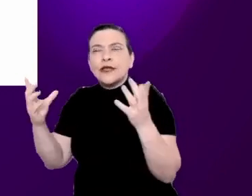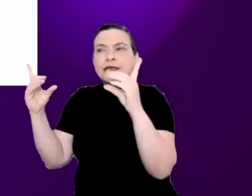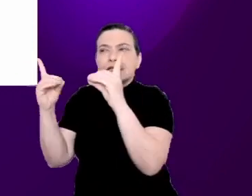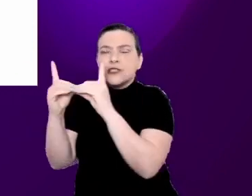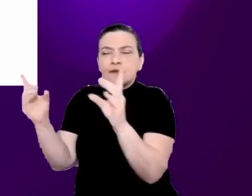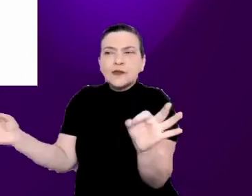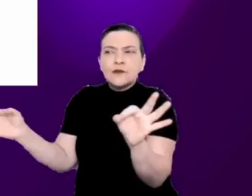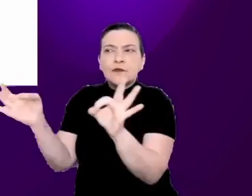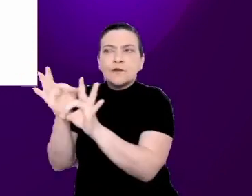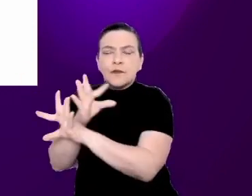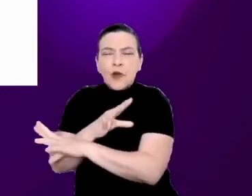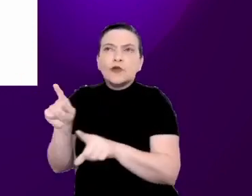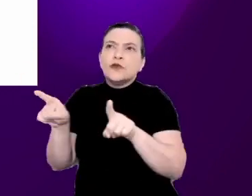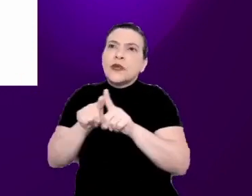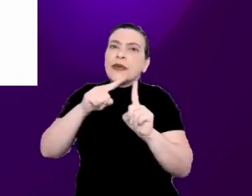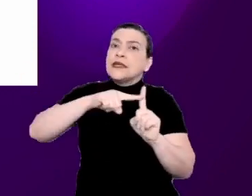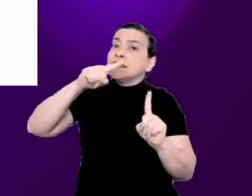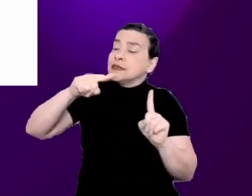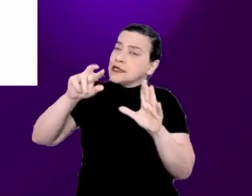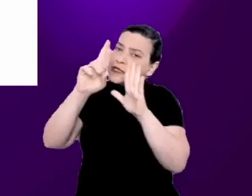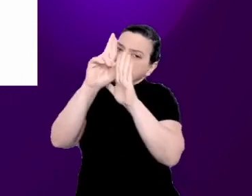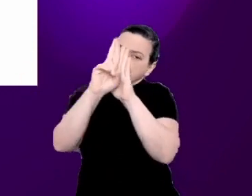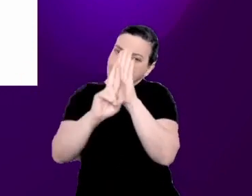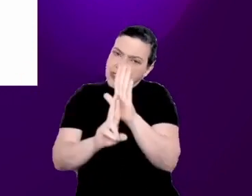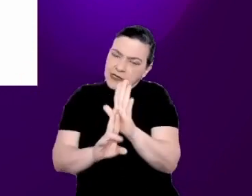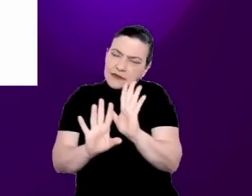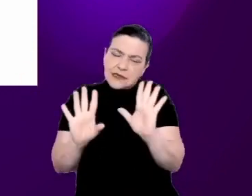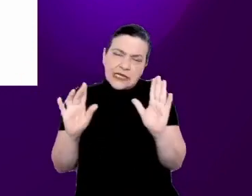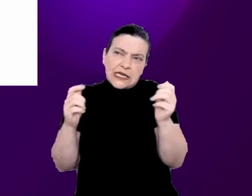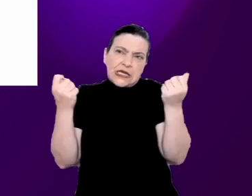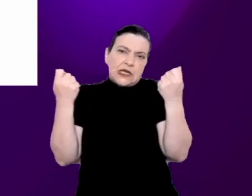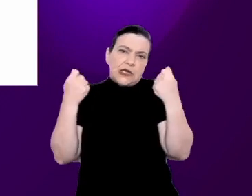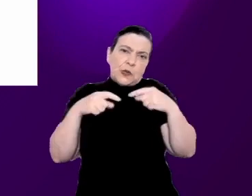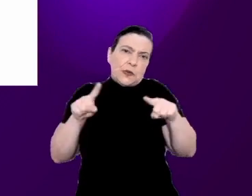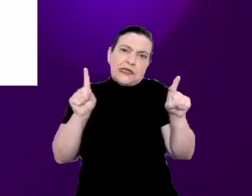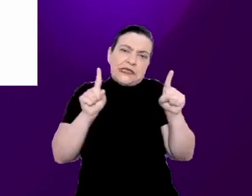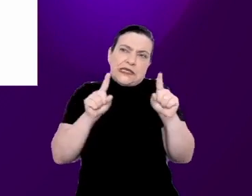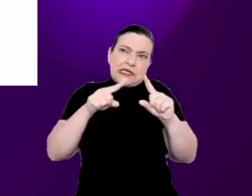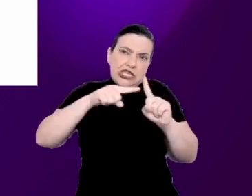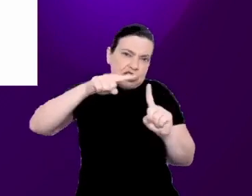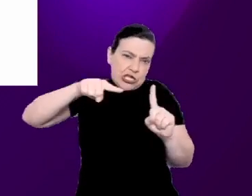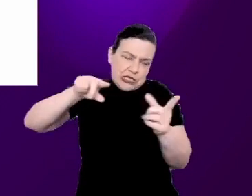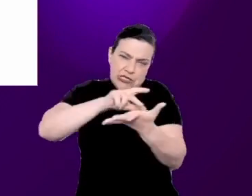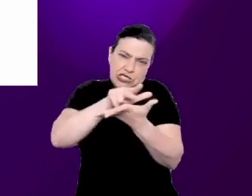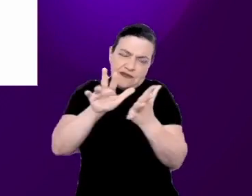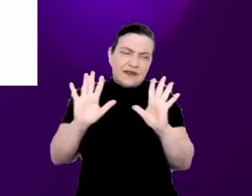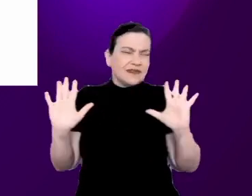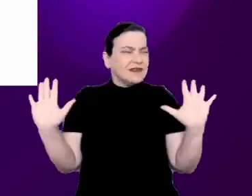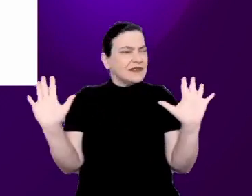resultado que a gente quer medir. Não necessariamente a gente precisa ter muitos indicadores, muito pelo contrário.